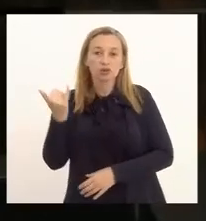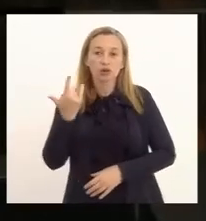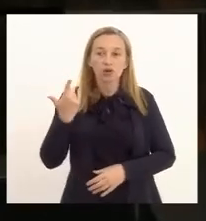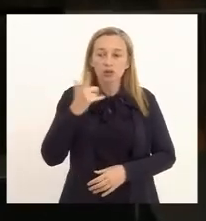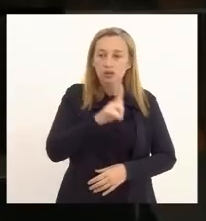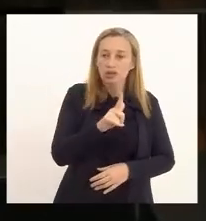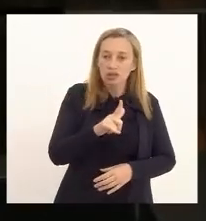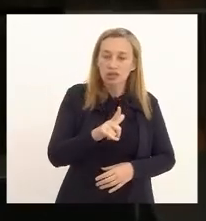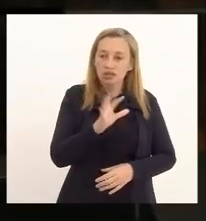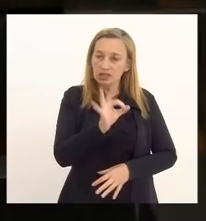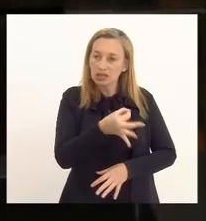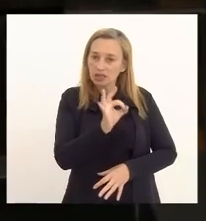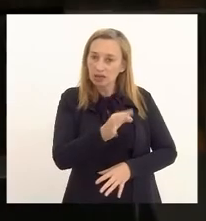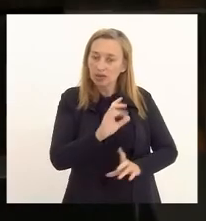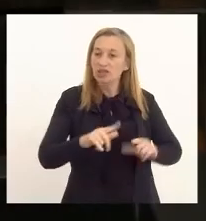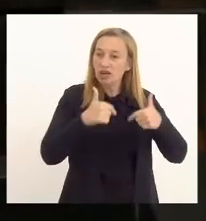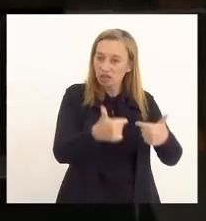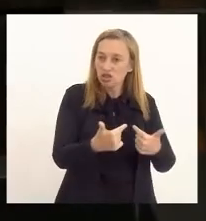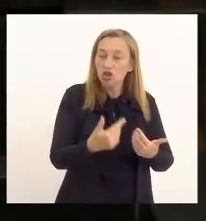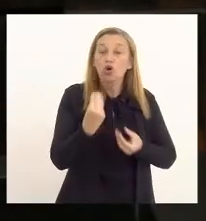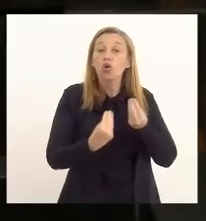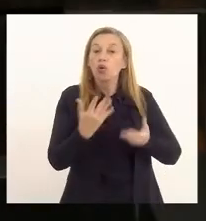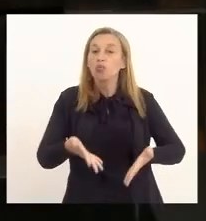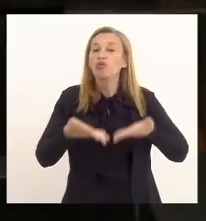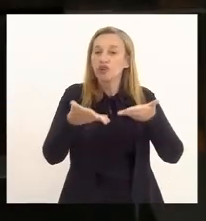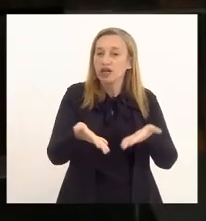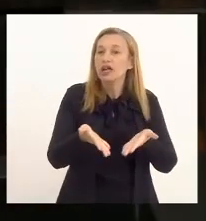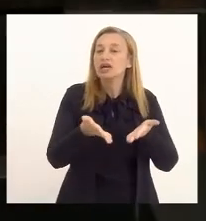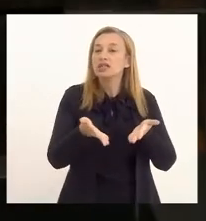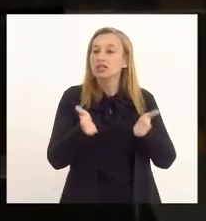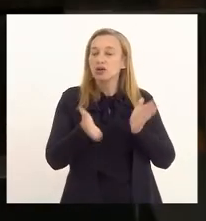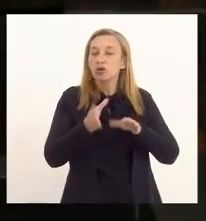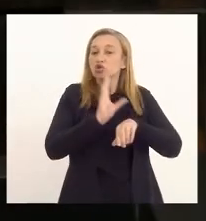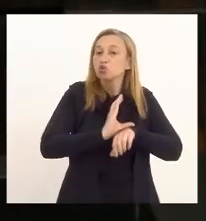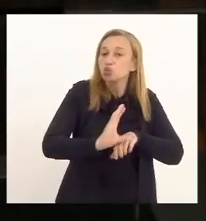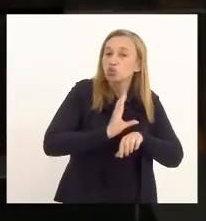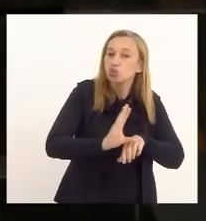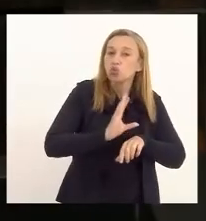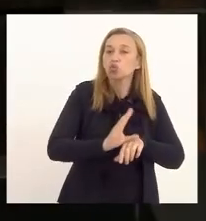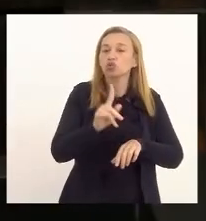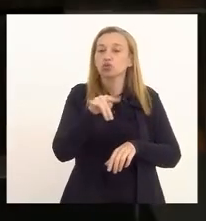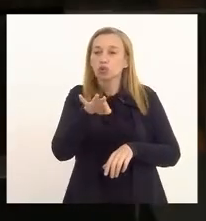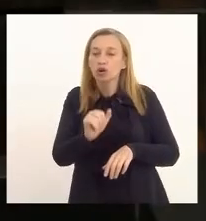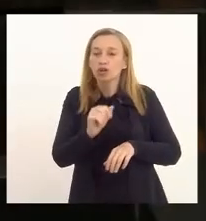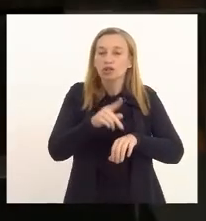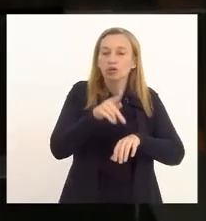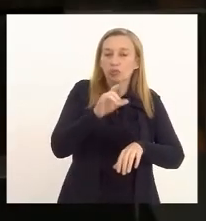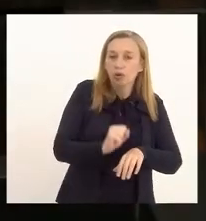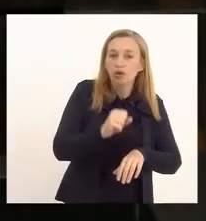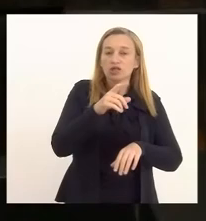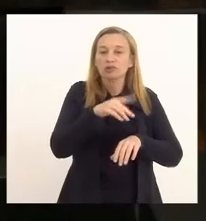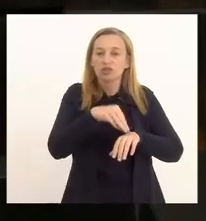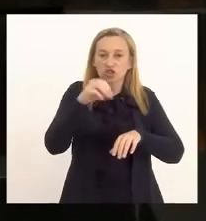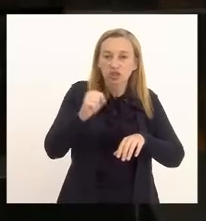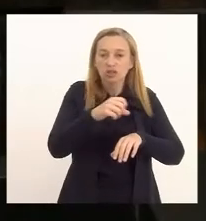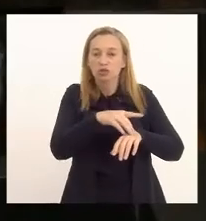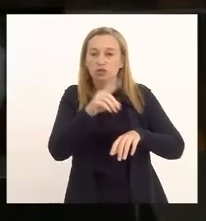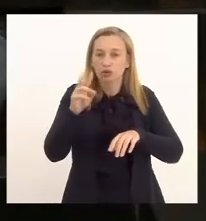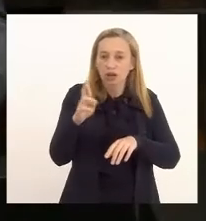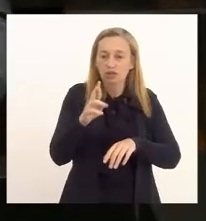funcionar plenamente com o que ela já oferece atualmente de cursos, de programas de pós-graduação, de mestrado, de